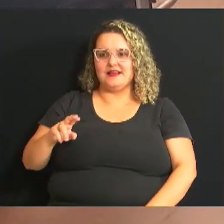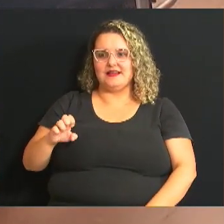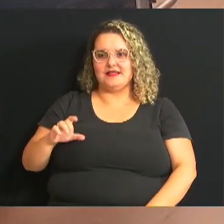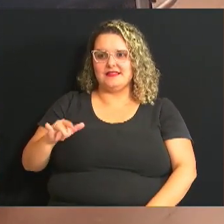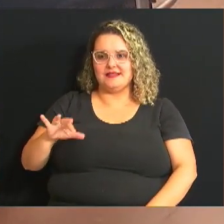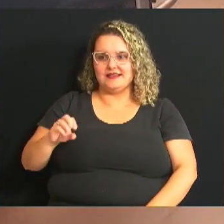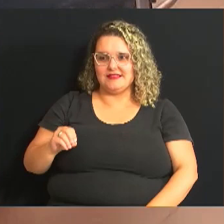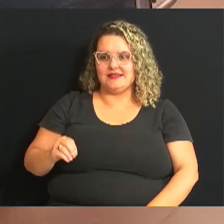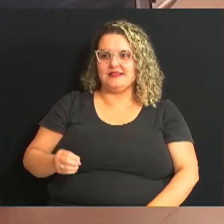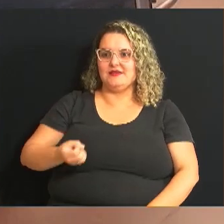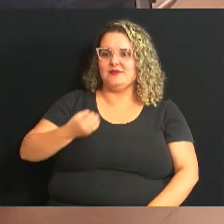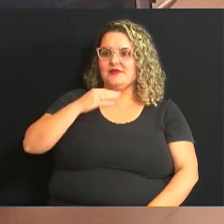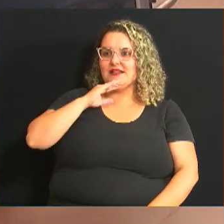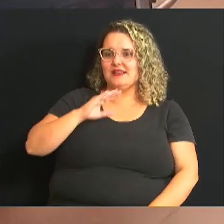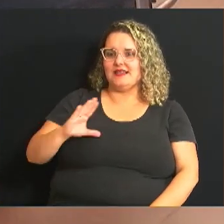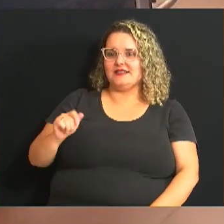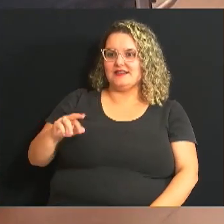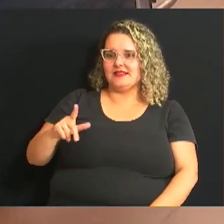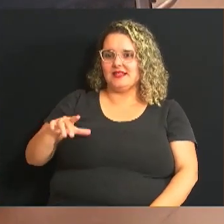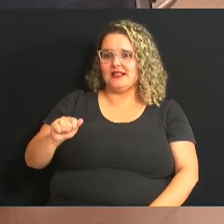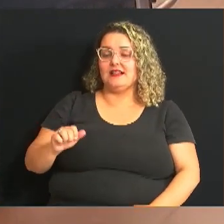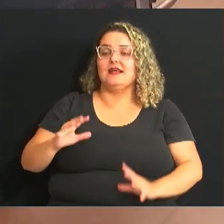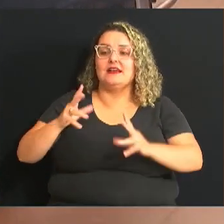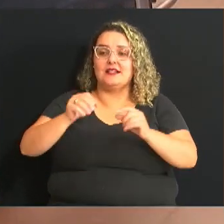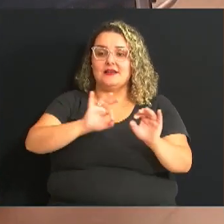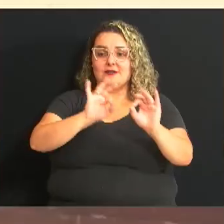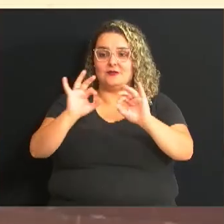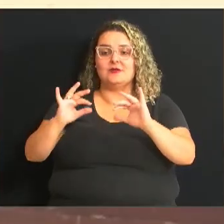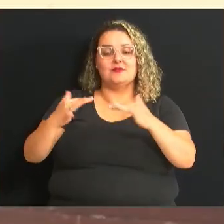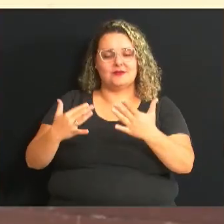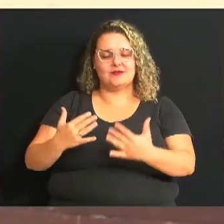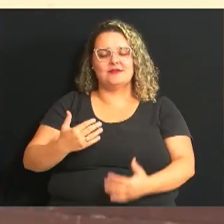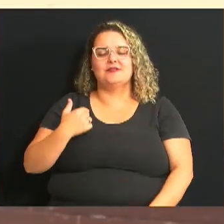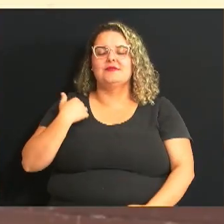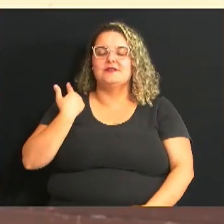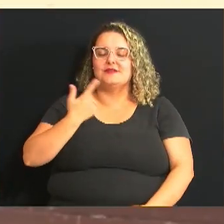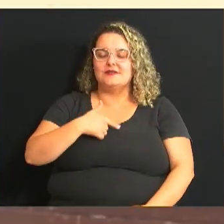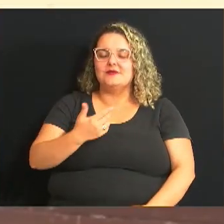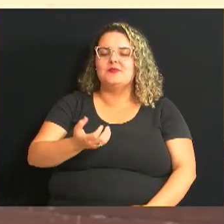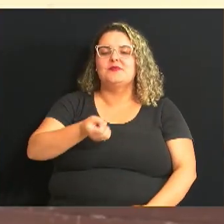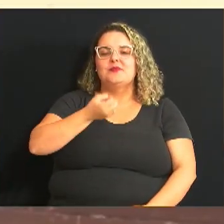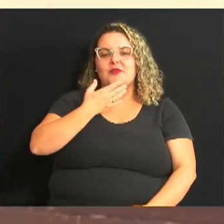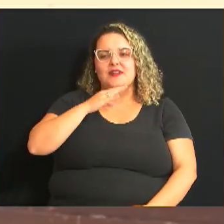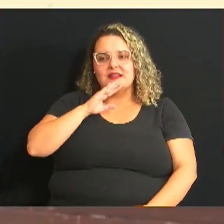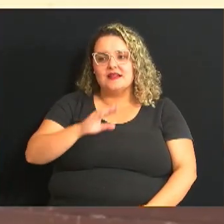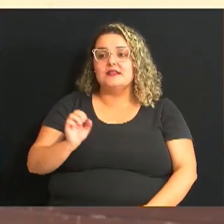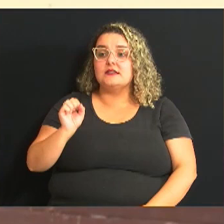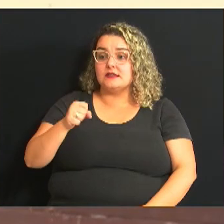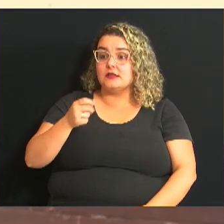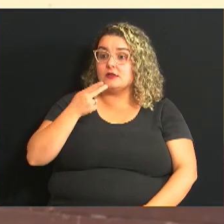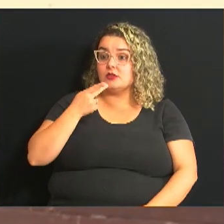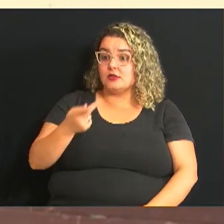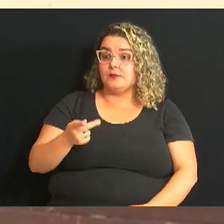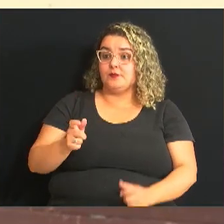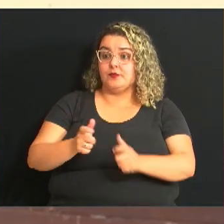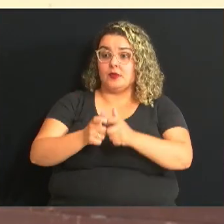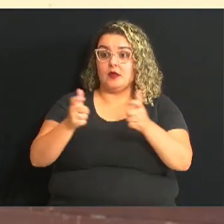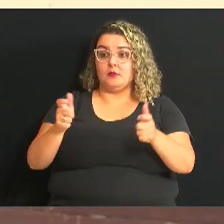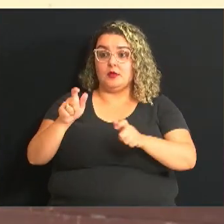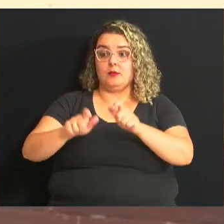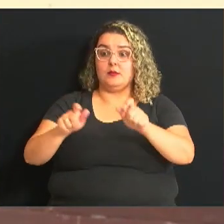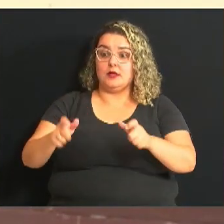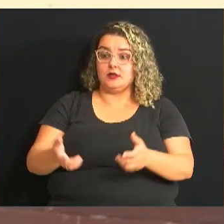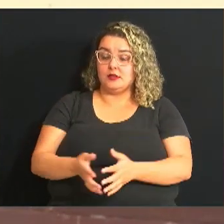tarde, Carla, boa tarde a todos que nos assistem. Sim, eu disse porque a maior parte das